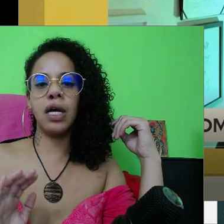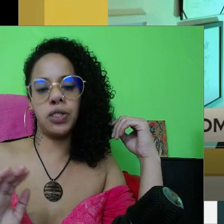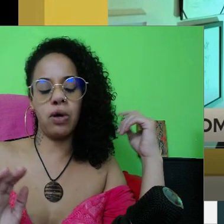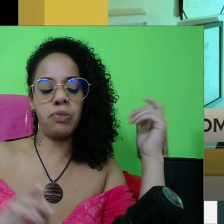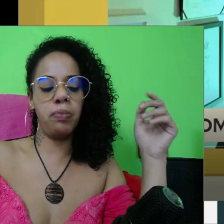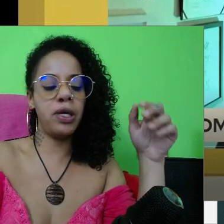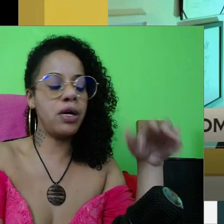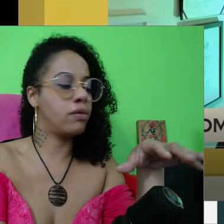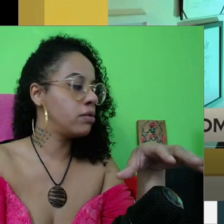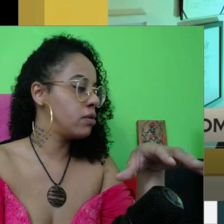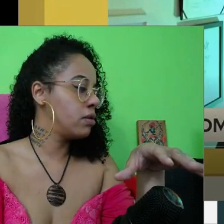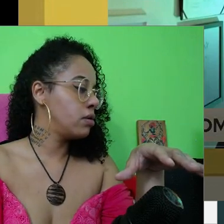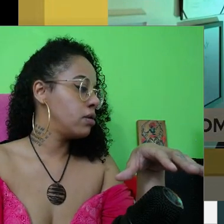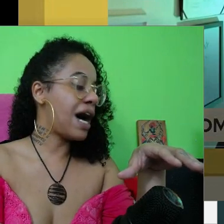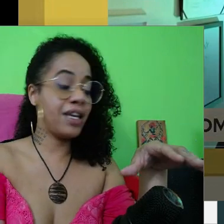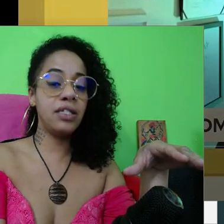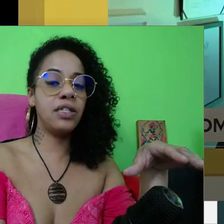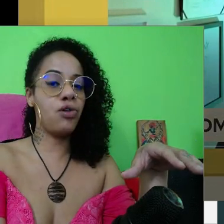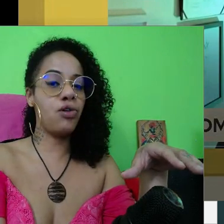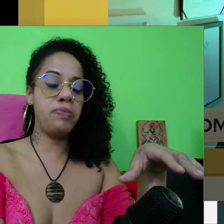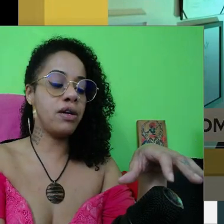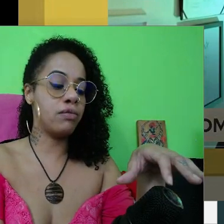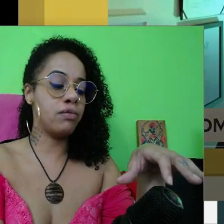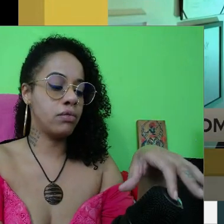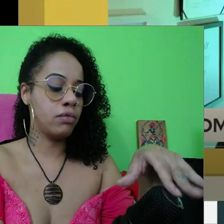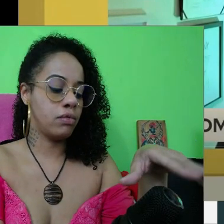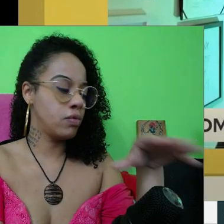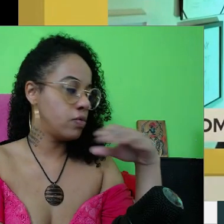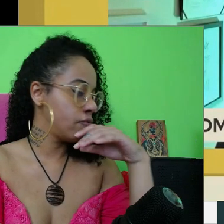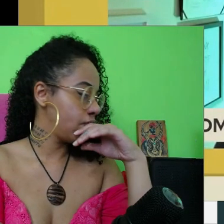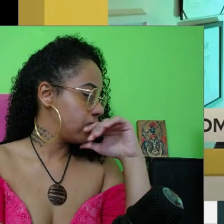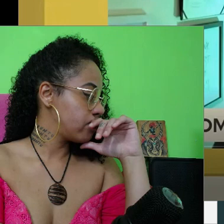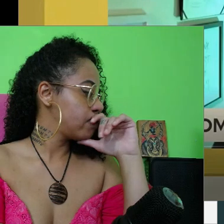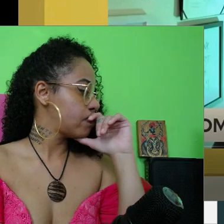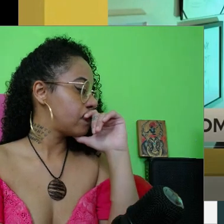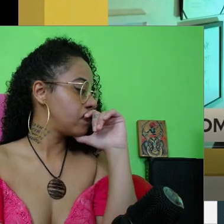é só a minha opinião aí sim opinião